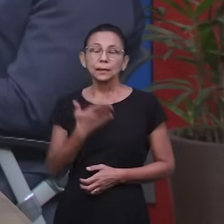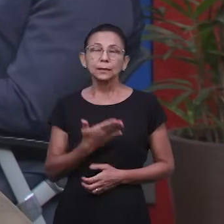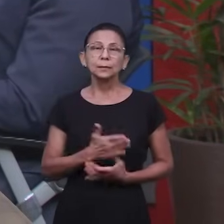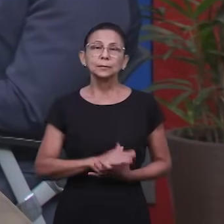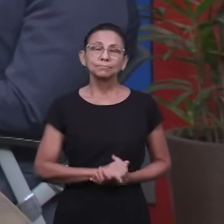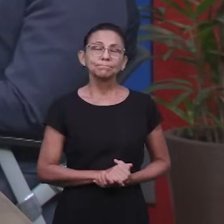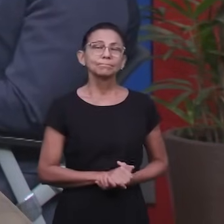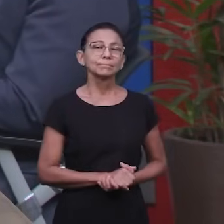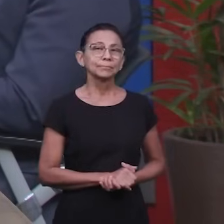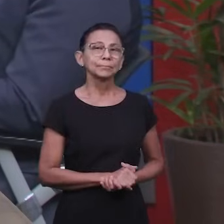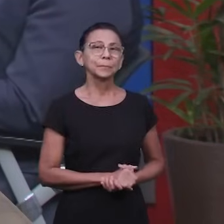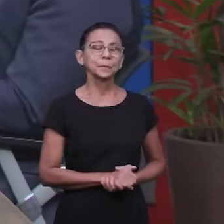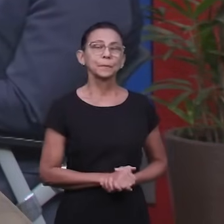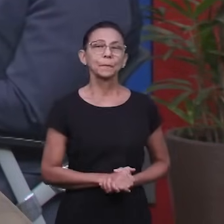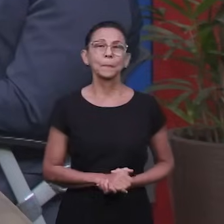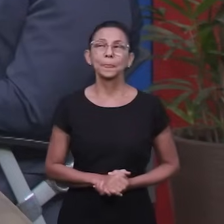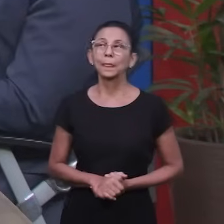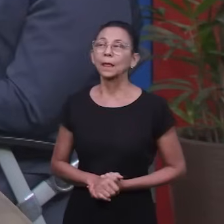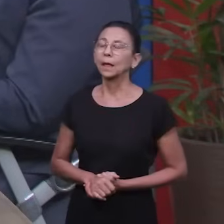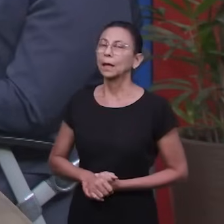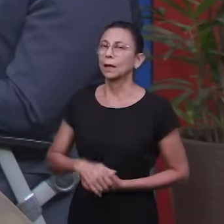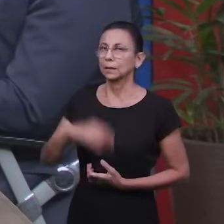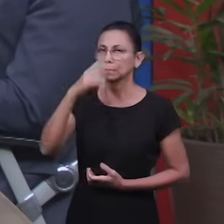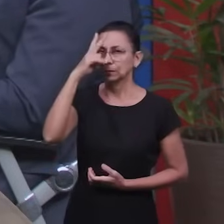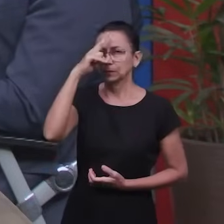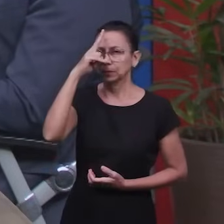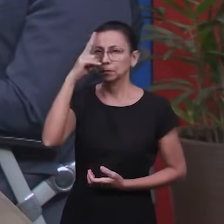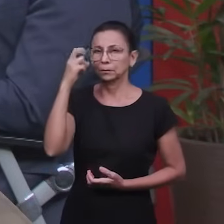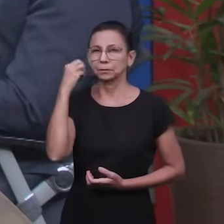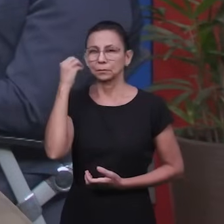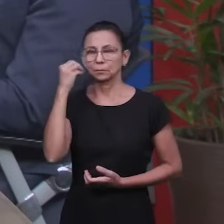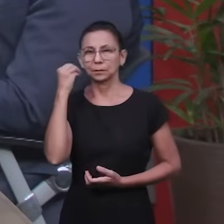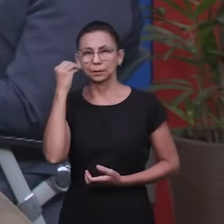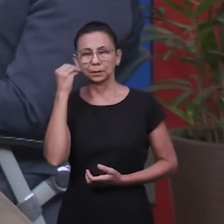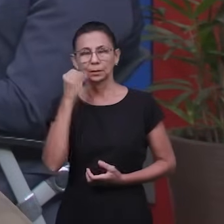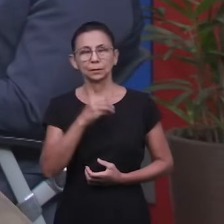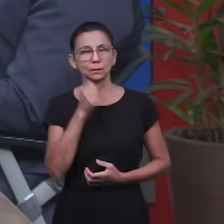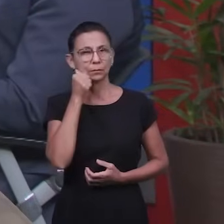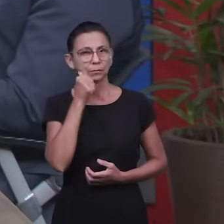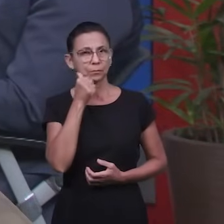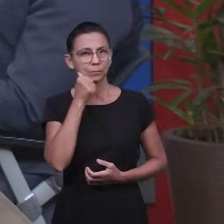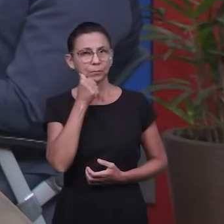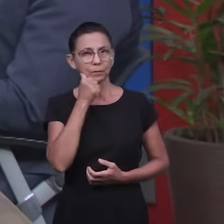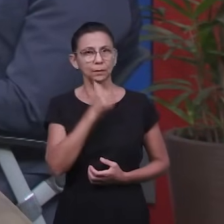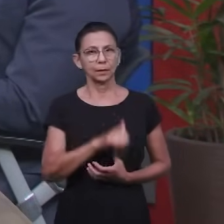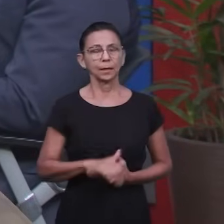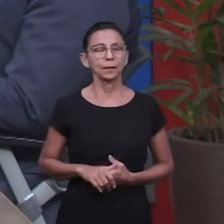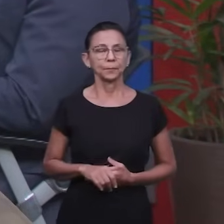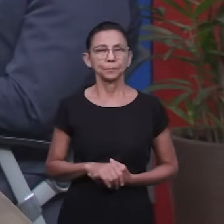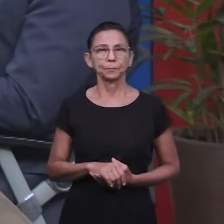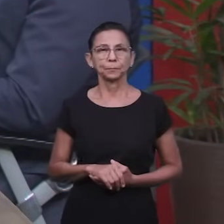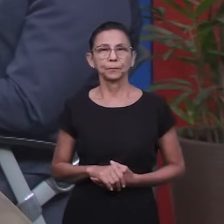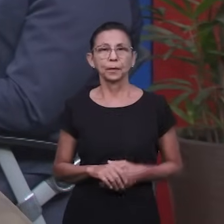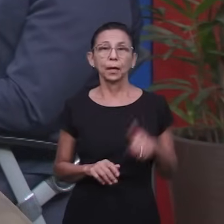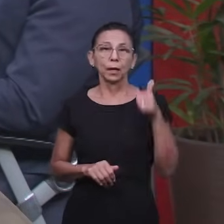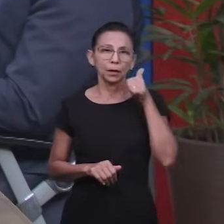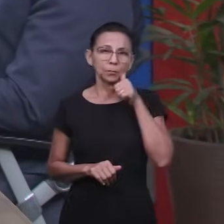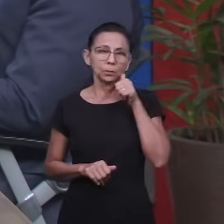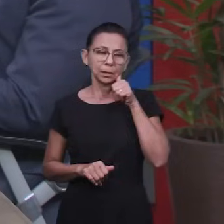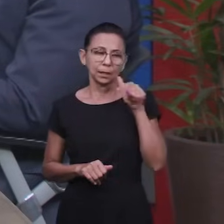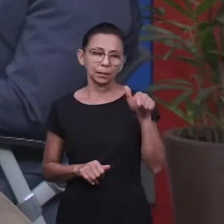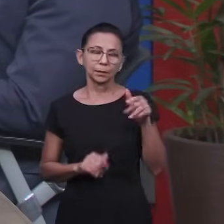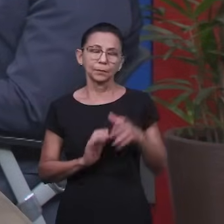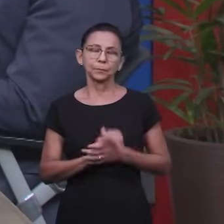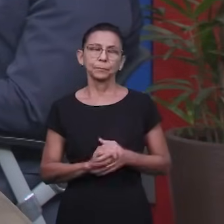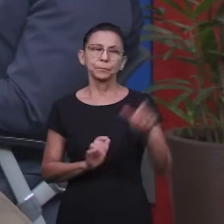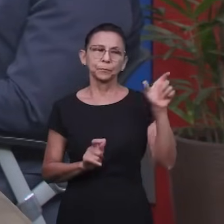com uma senhora, que ela ligou e ela estava com o esposo dela muito enfermo e,